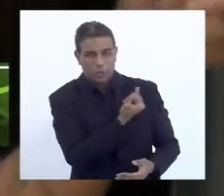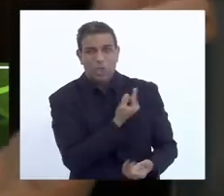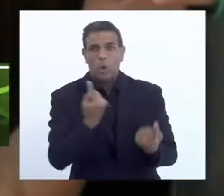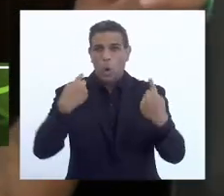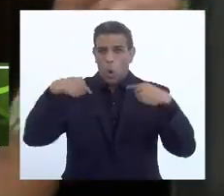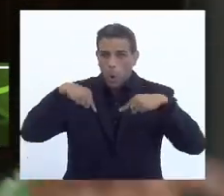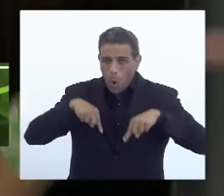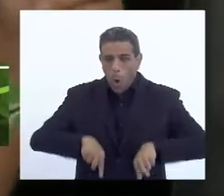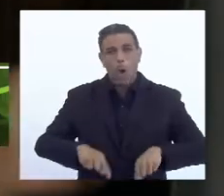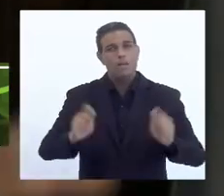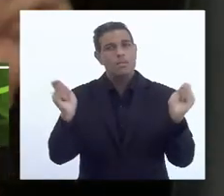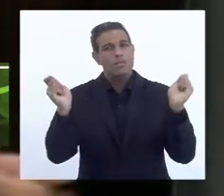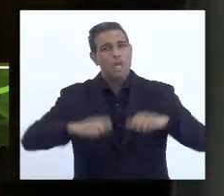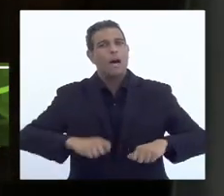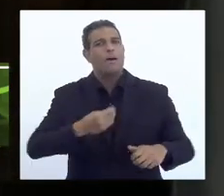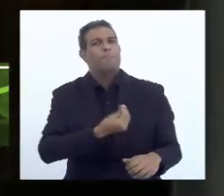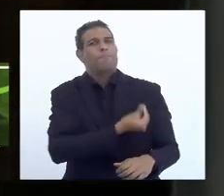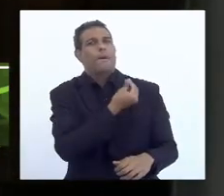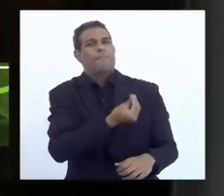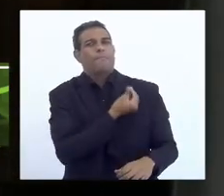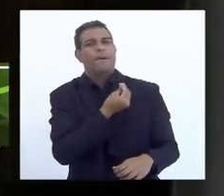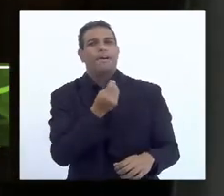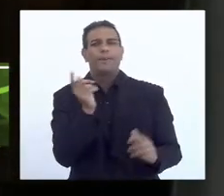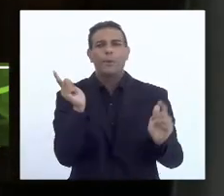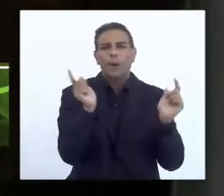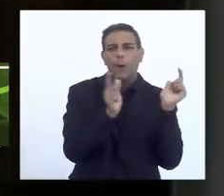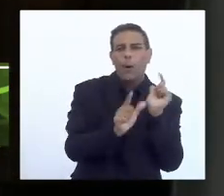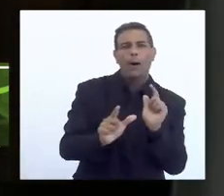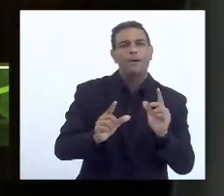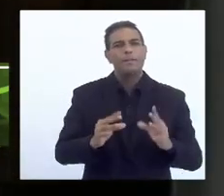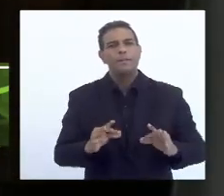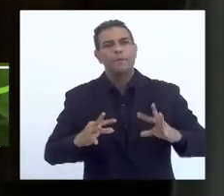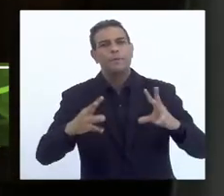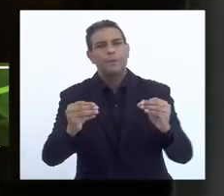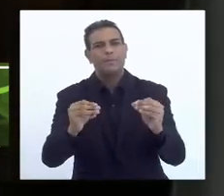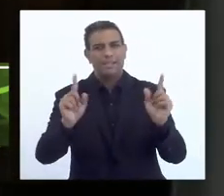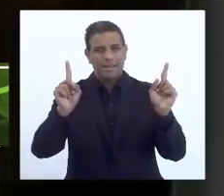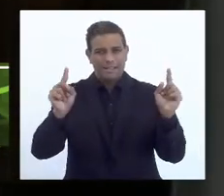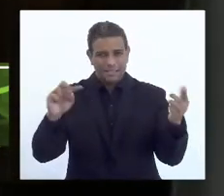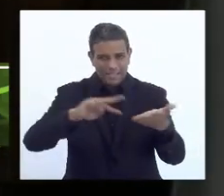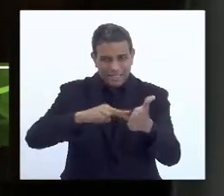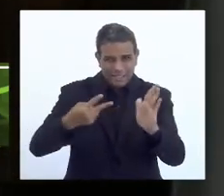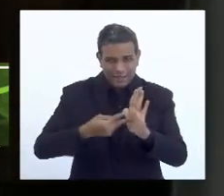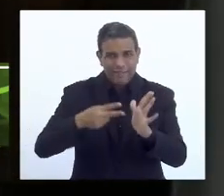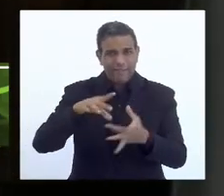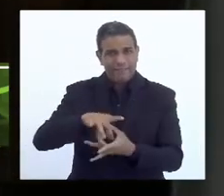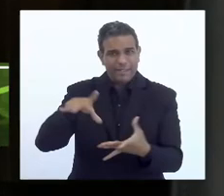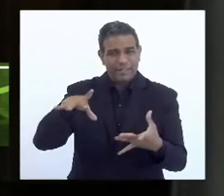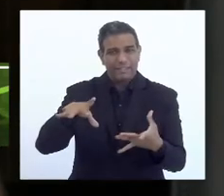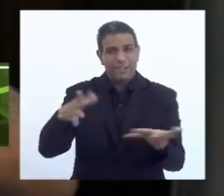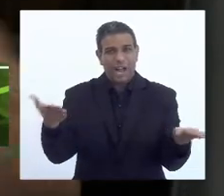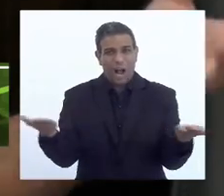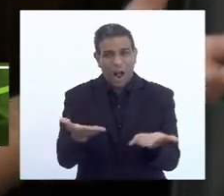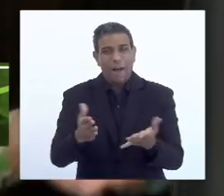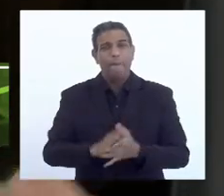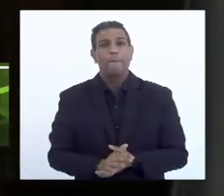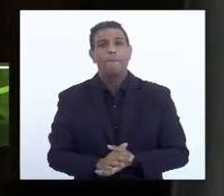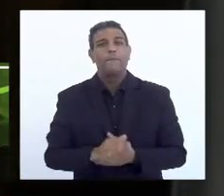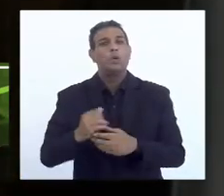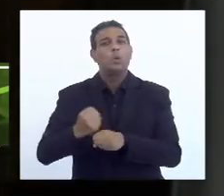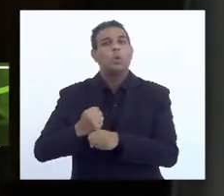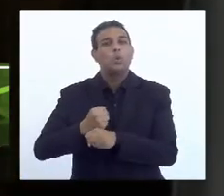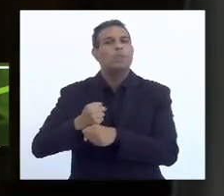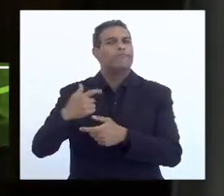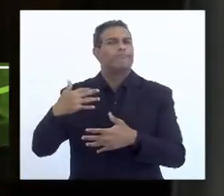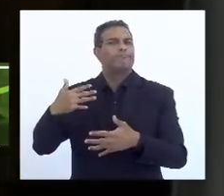não podem participar plenamente do jogo democrático, não é democracia. Se anos